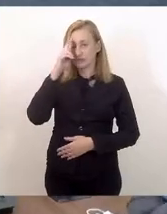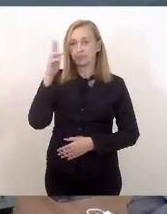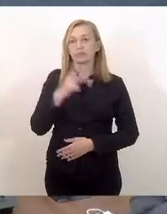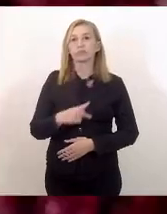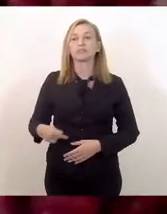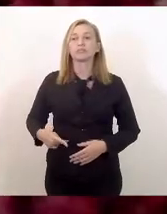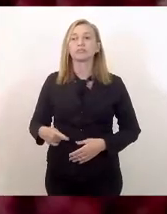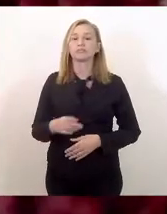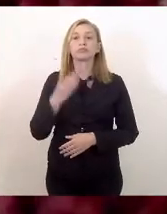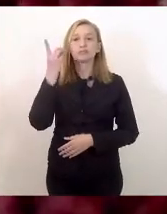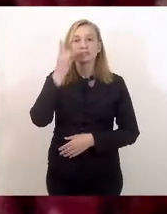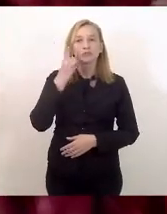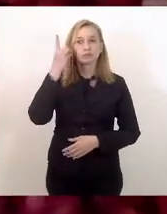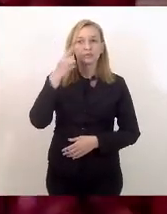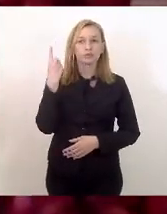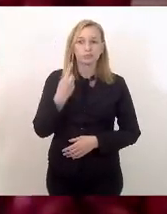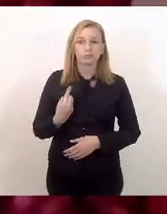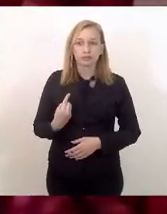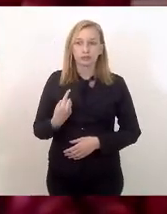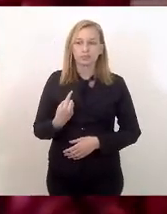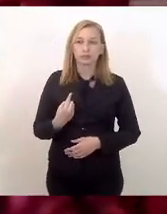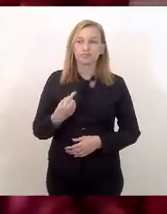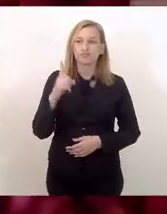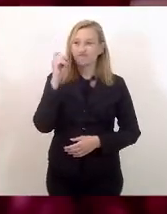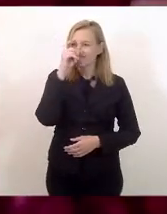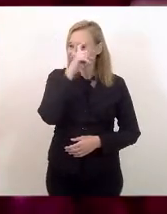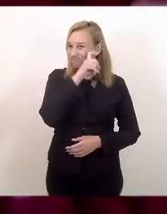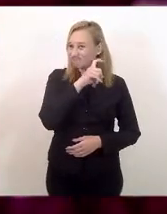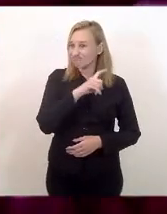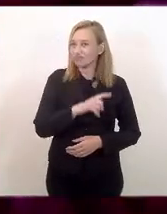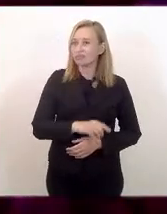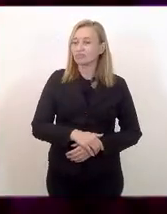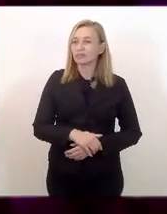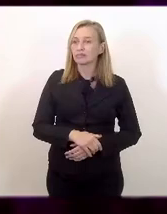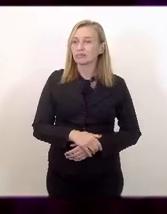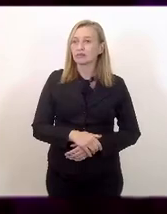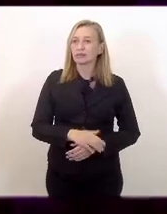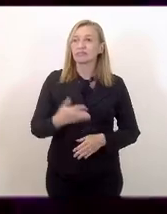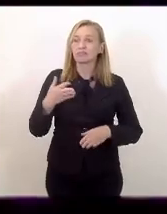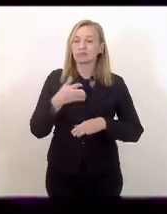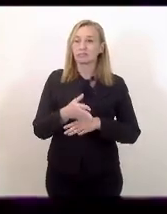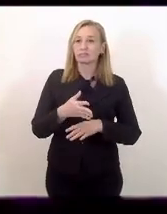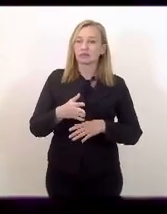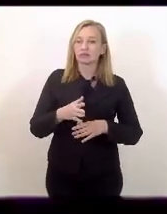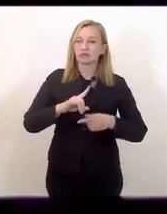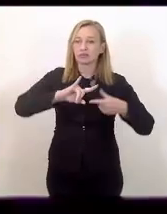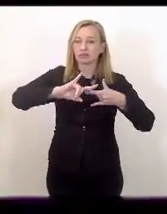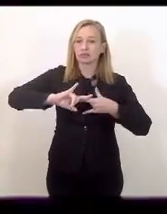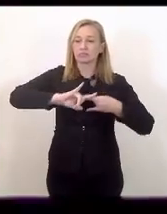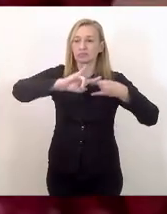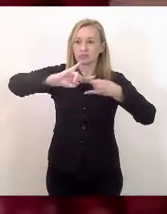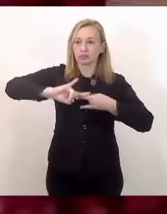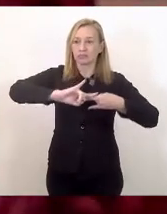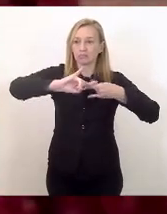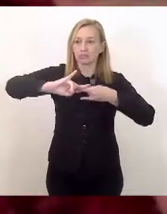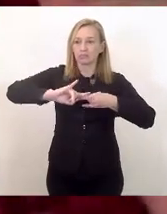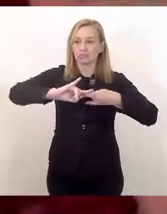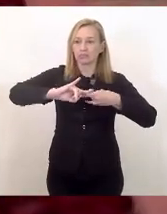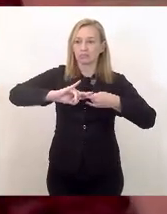É que a deputada Dani Monteiro está tendo muita dificuldade de entrar no sistema e participar da